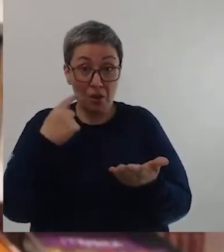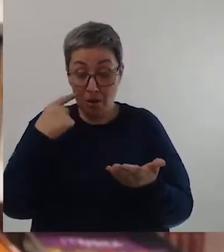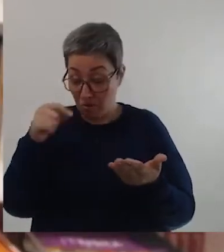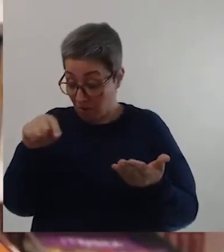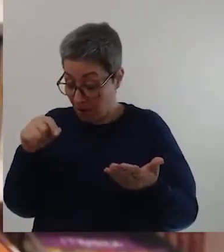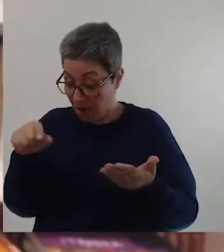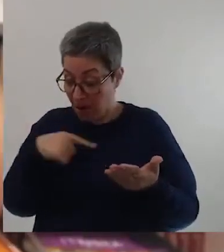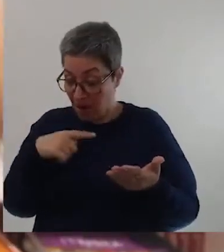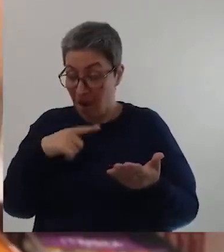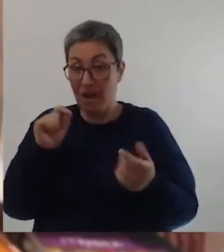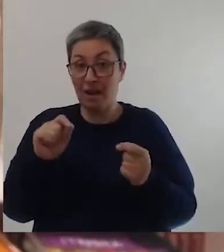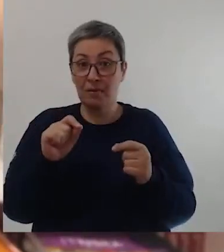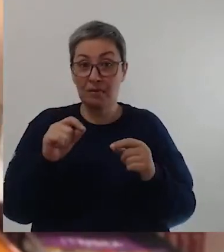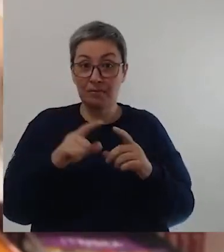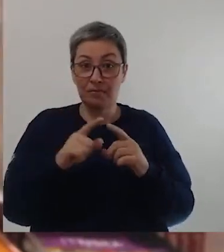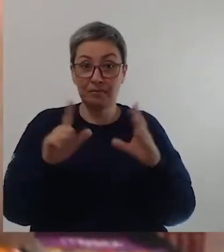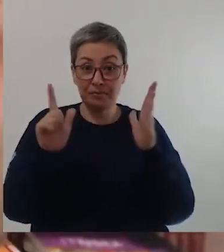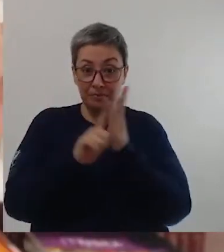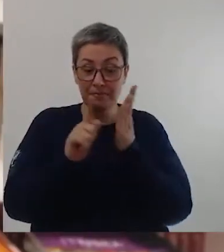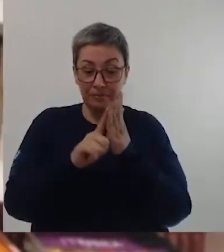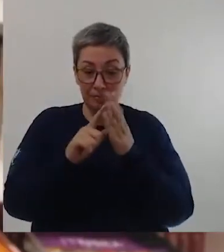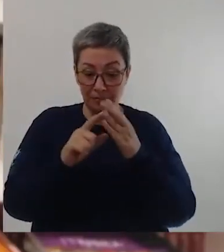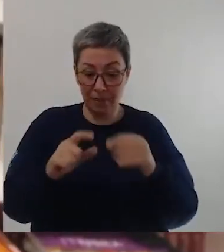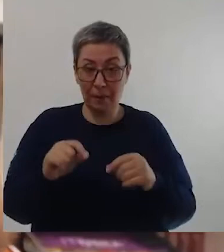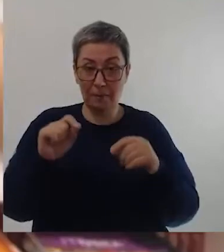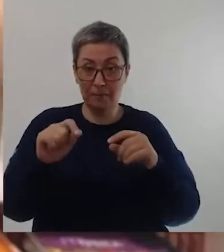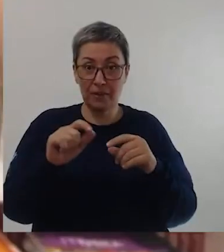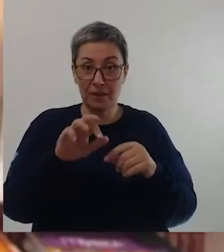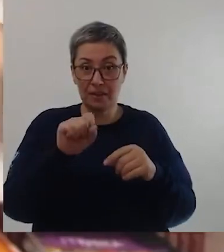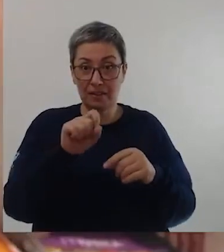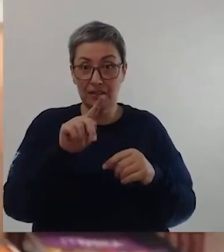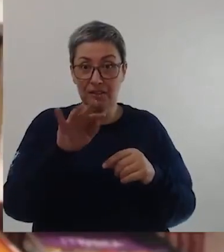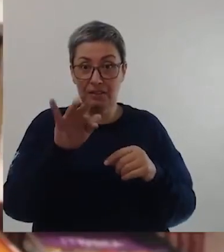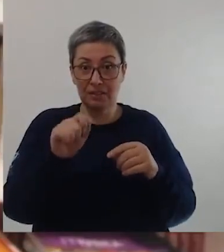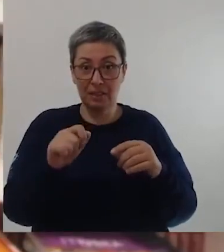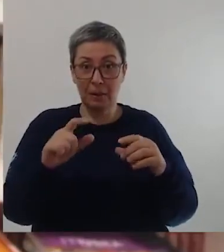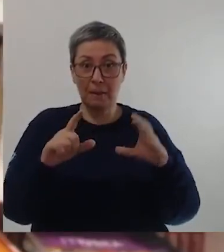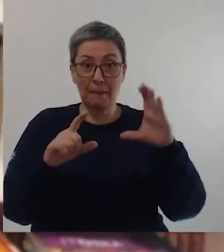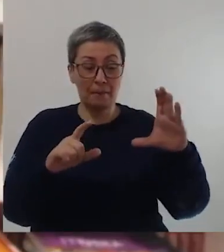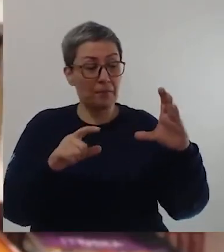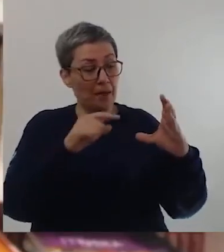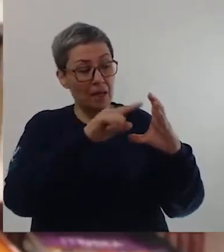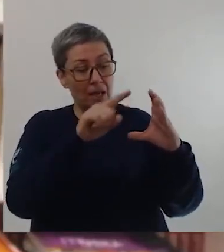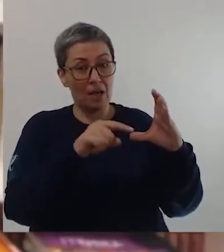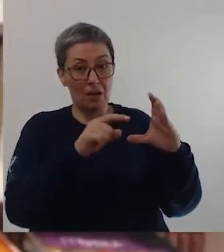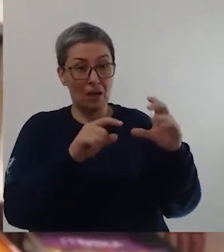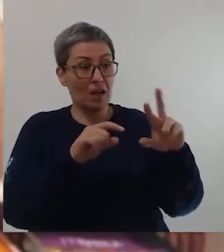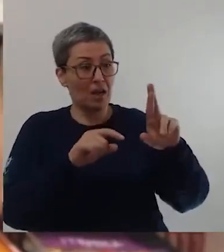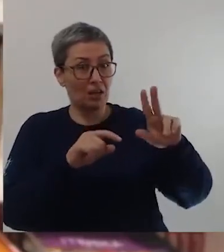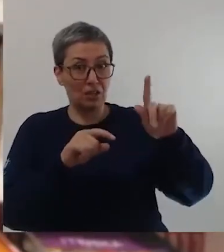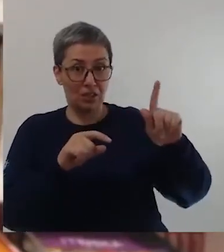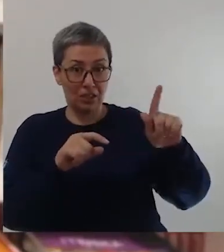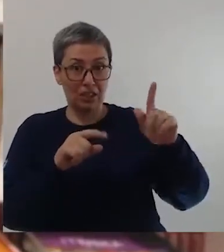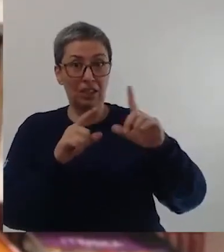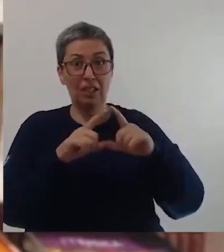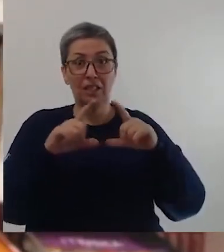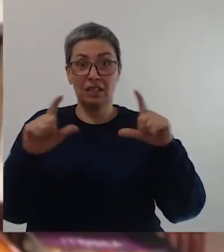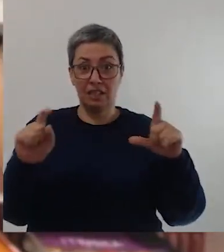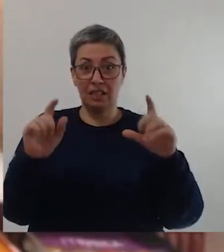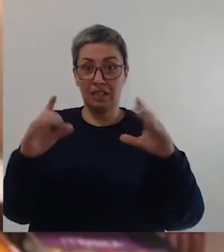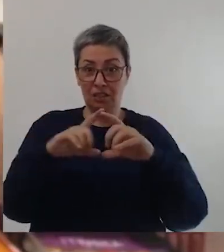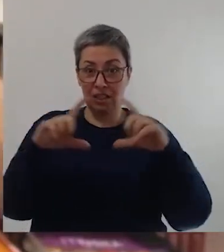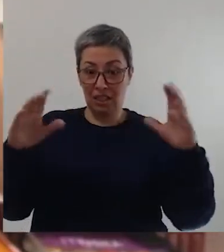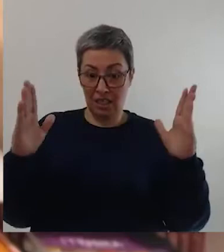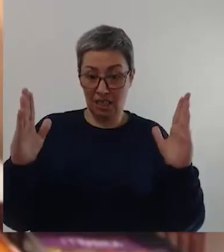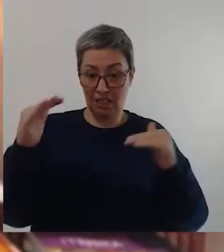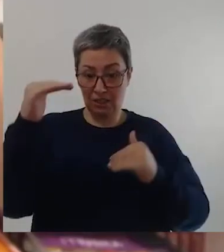aproveita Olha lá Pega uma folha de sulfite uma folha de sulfite Zé Então faz quando você vai fazer